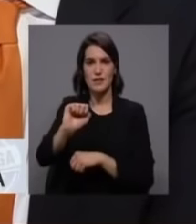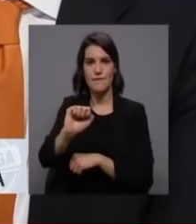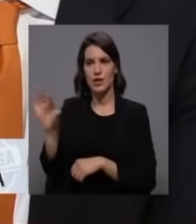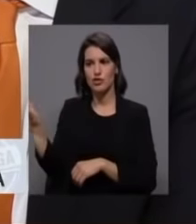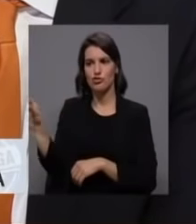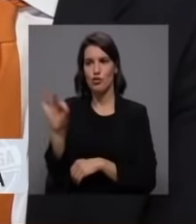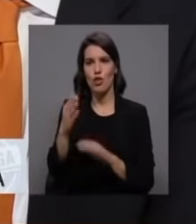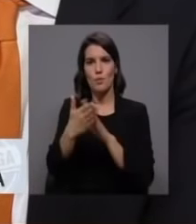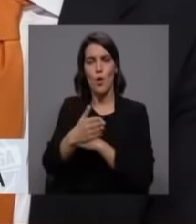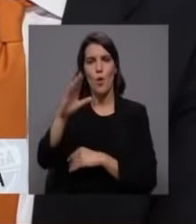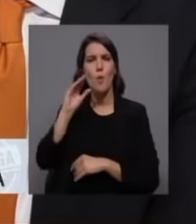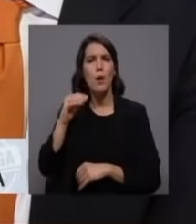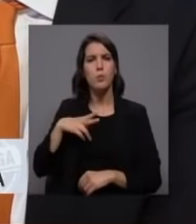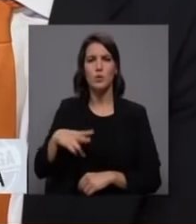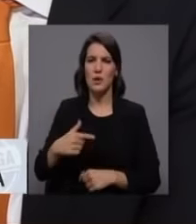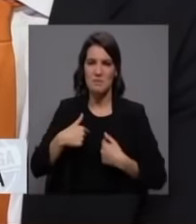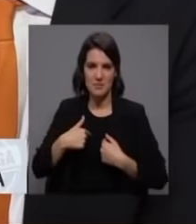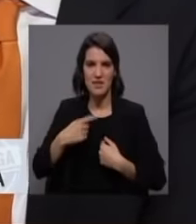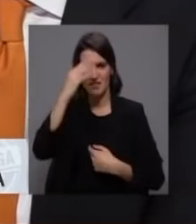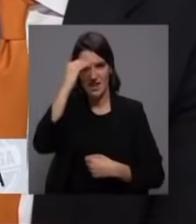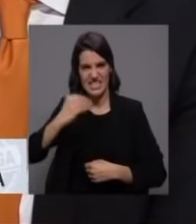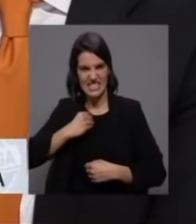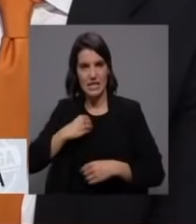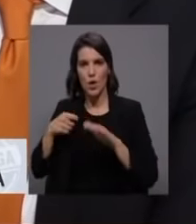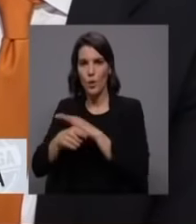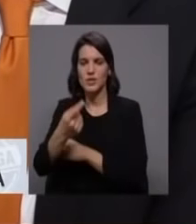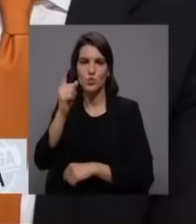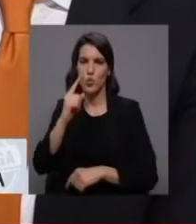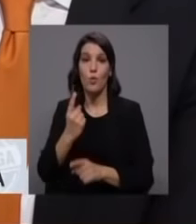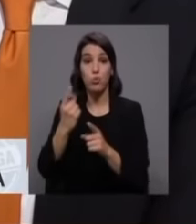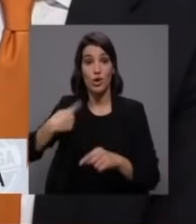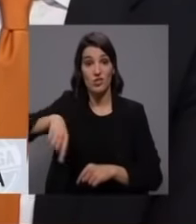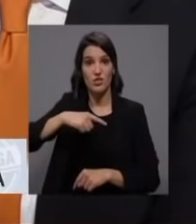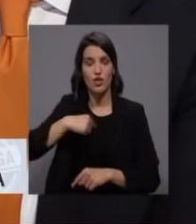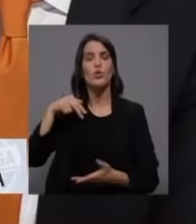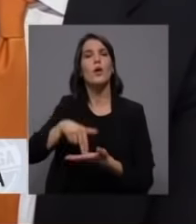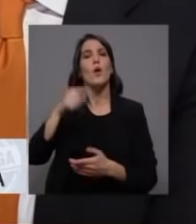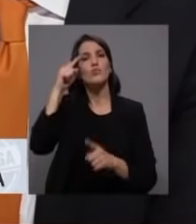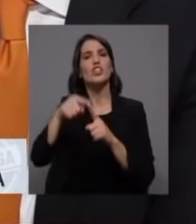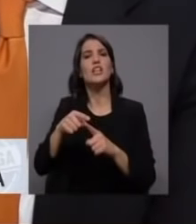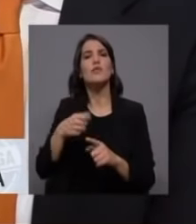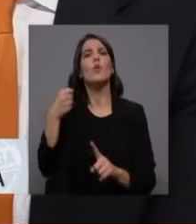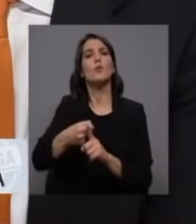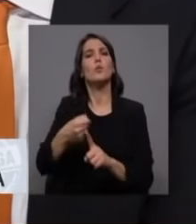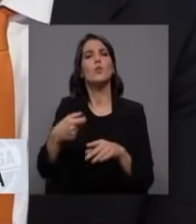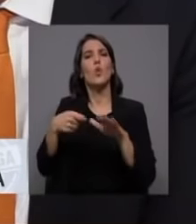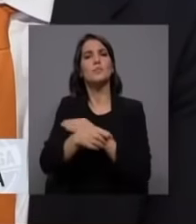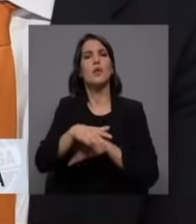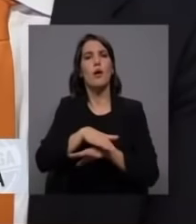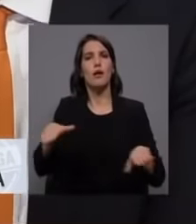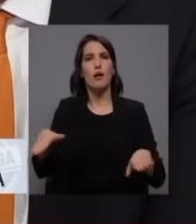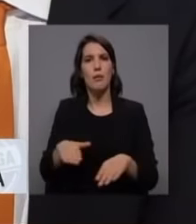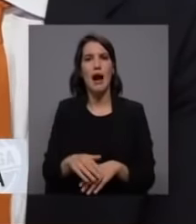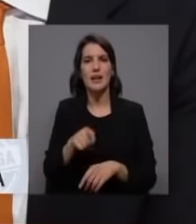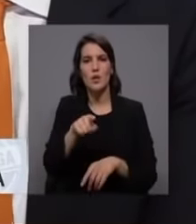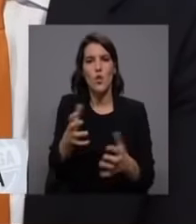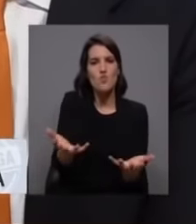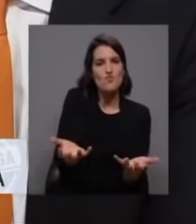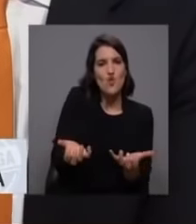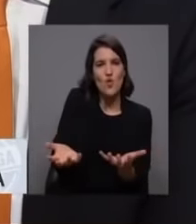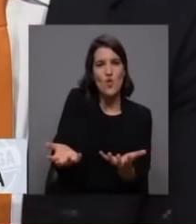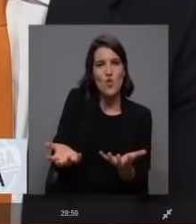para o banco de Portugal sempre nisto a mim não dá lições corrupção sabe por quê Porque nós estamos aqui por uma razão para combater a corrupção o clientelismo os